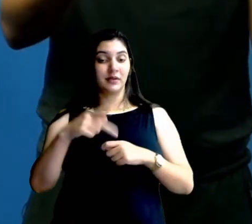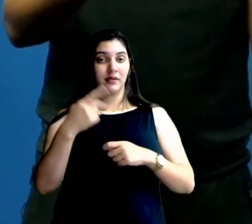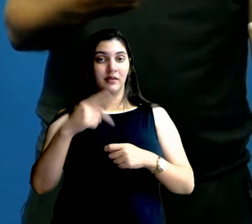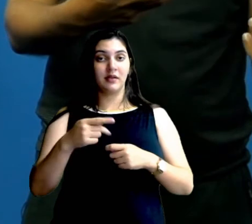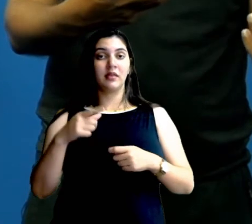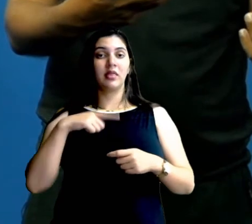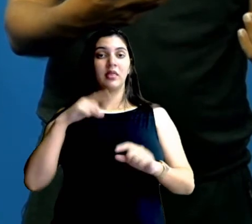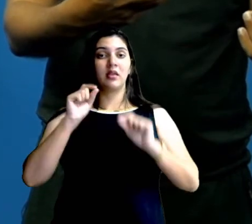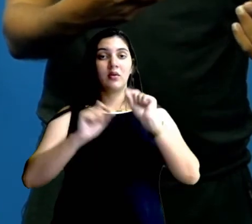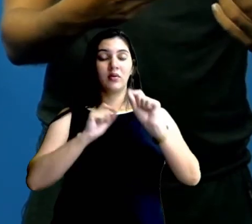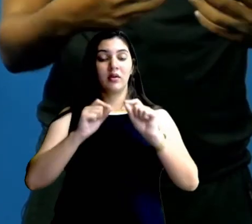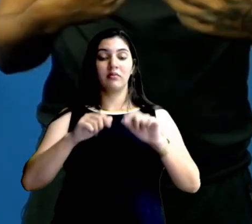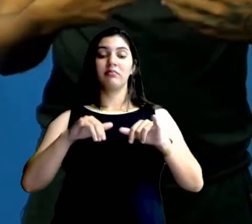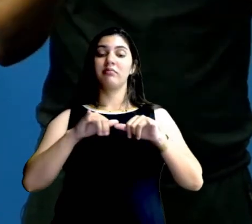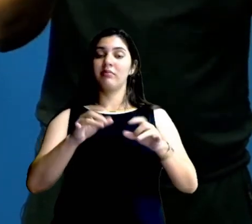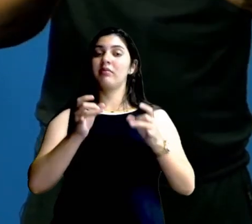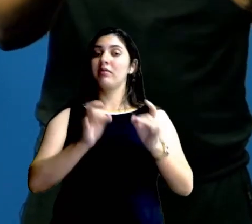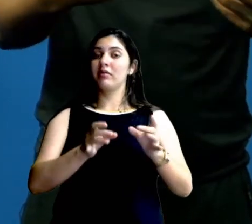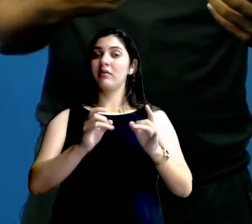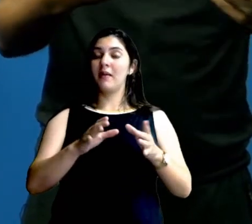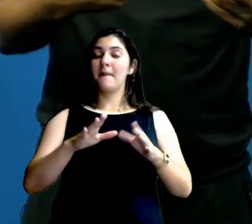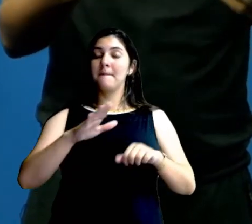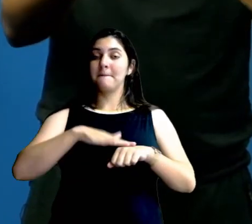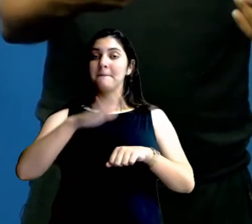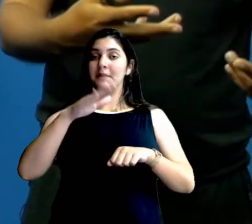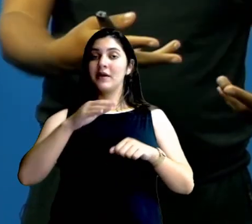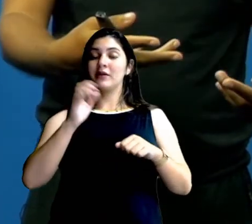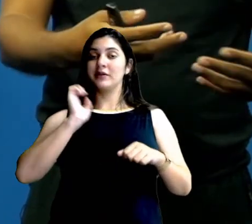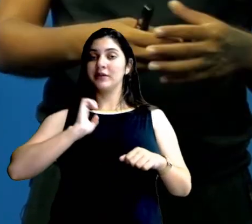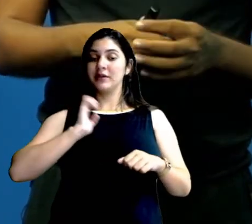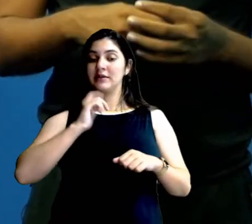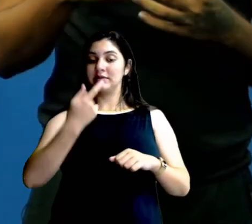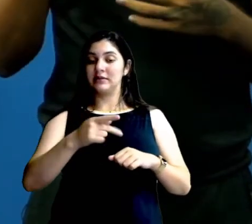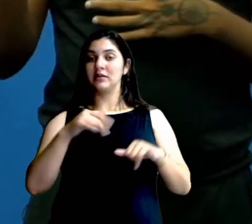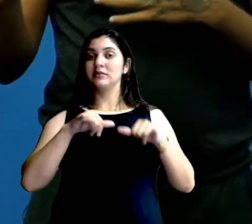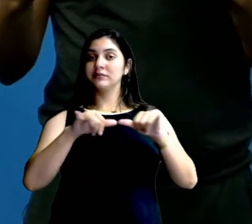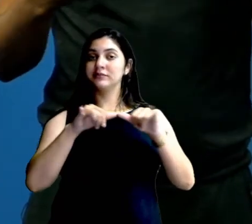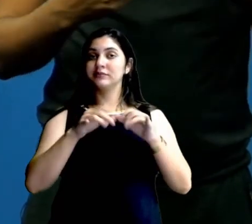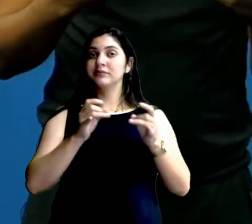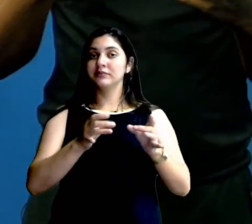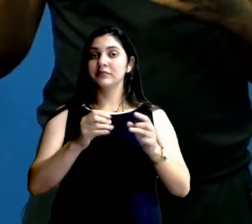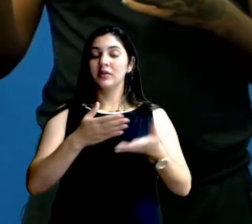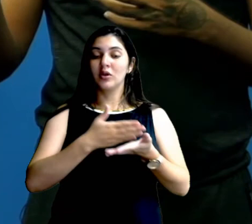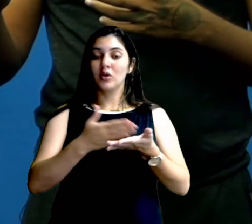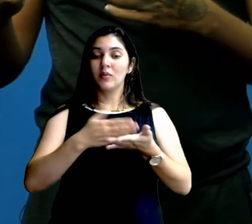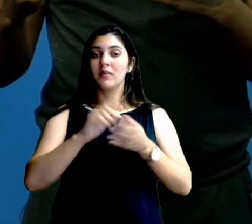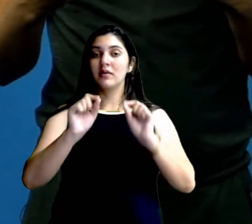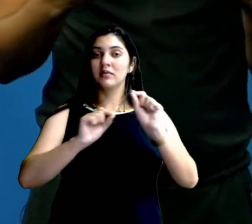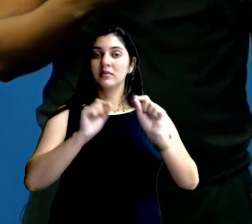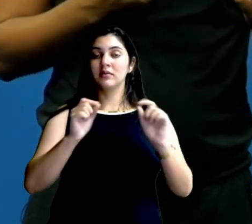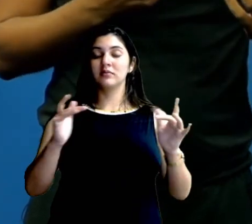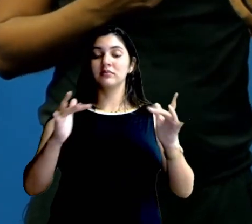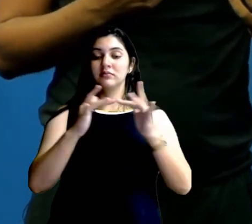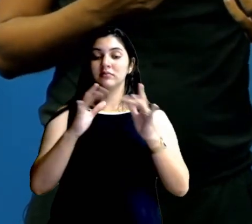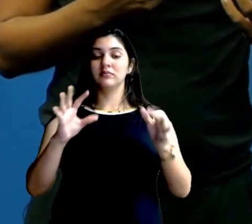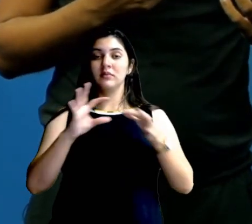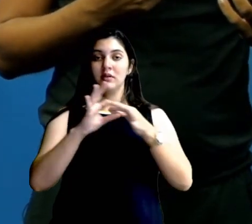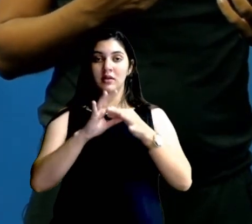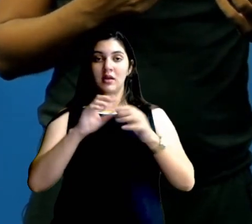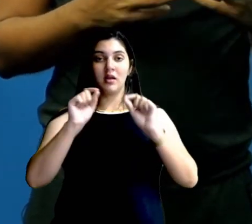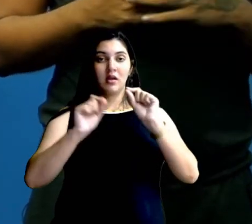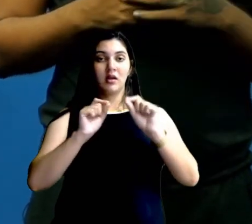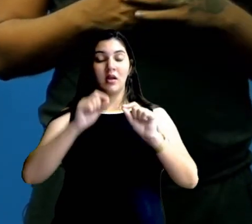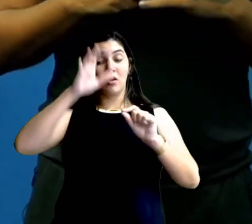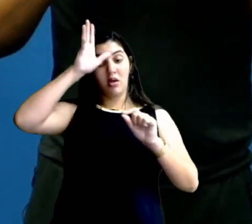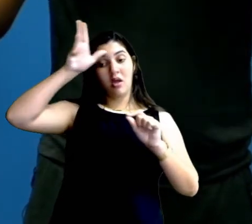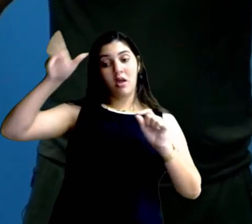provêm do Comércio certa maior riqueza deles vinham do Comércio então começa ele ligava o mar mediterrâneo ao interior